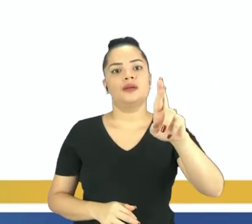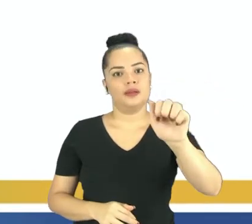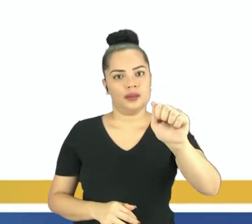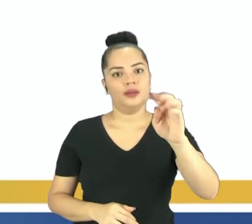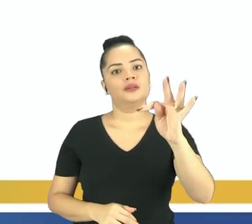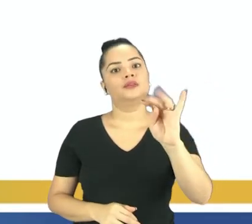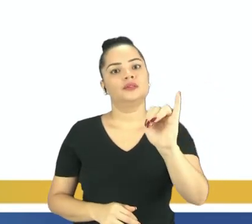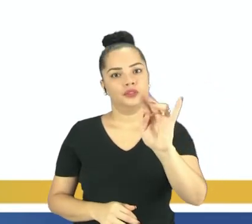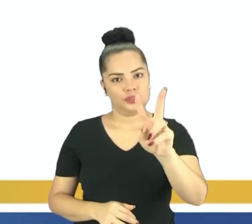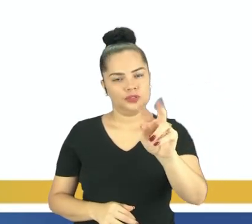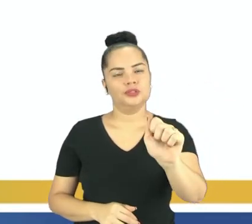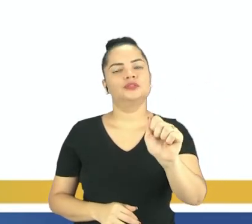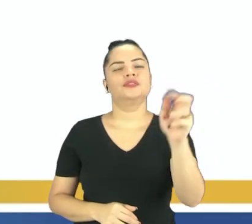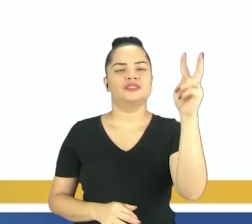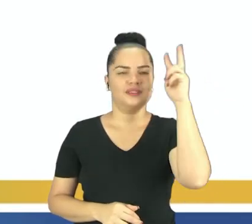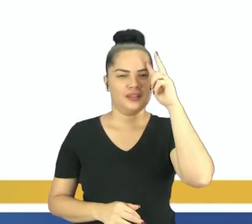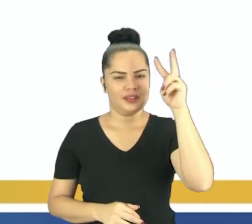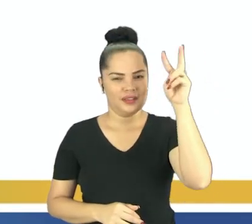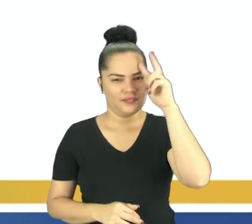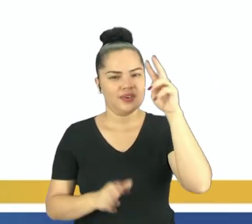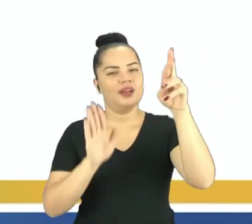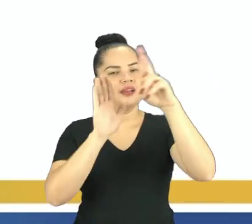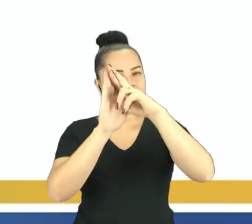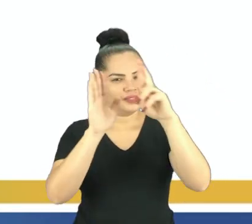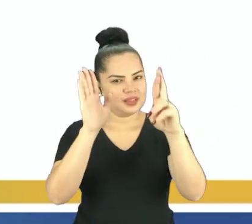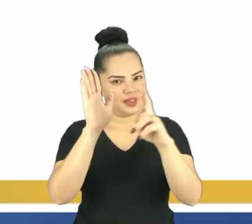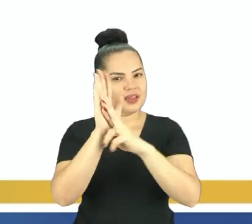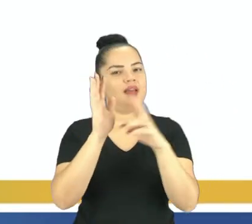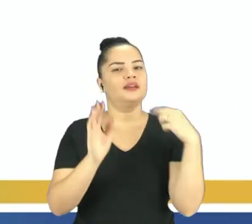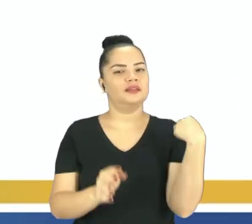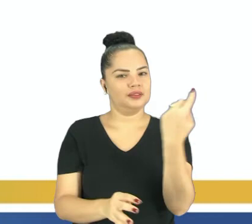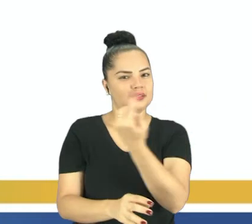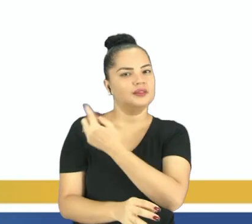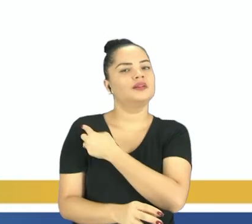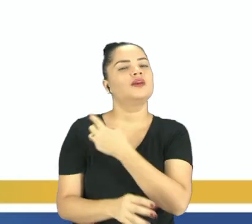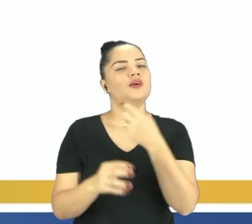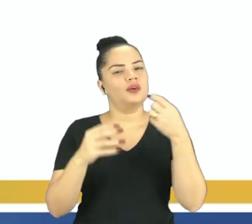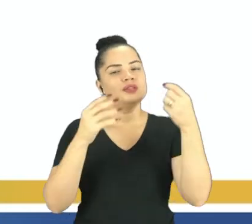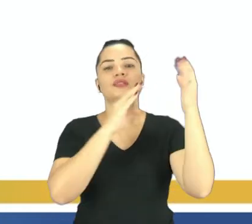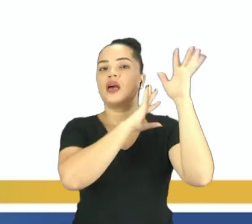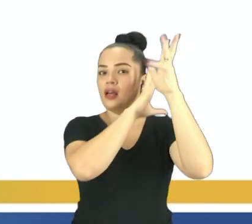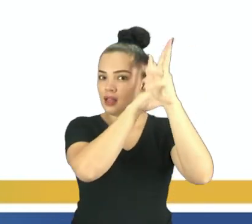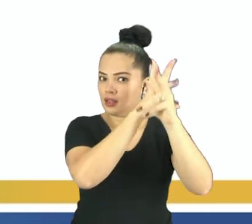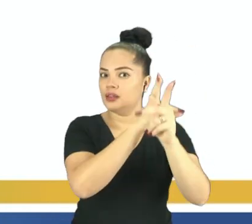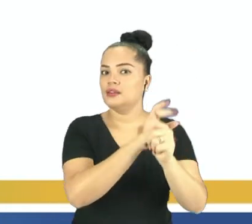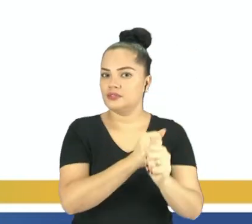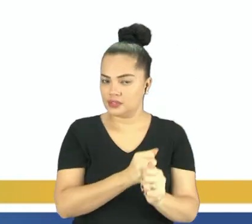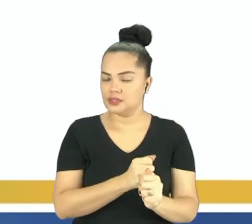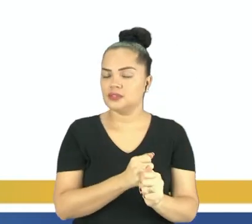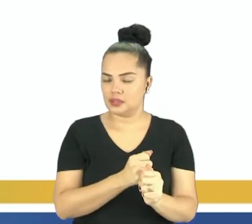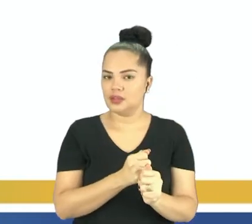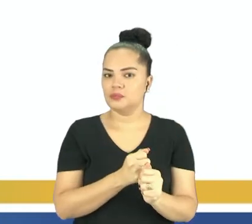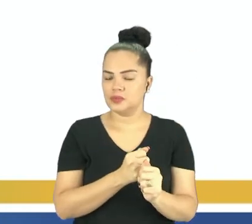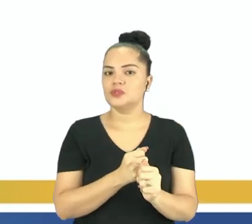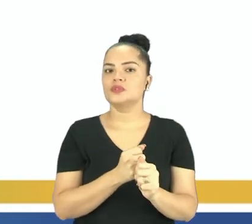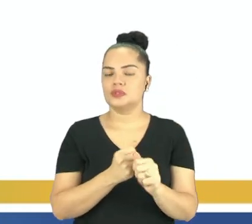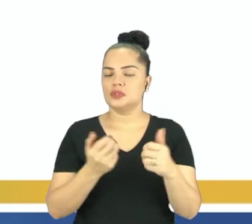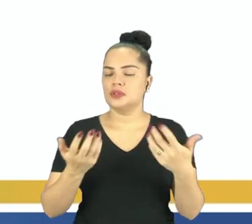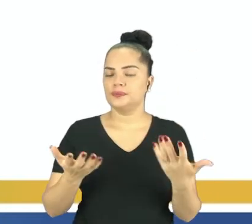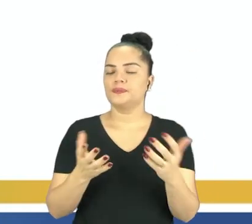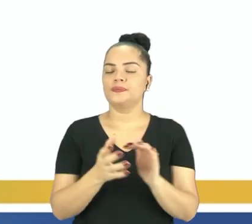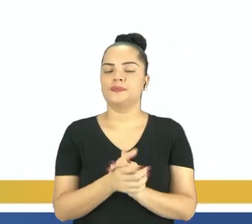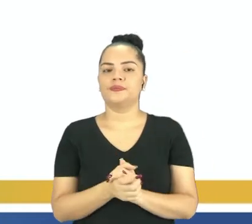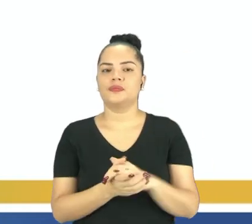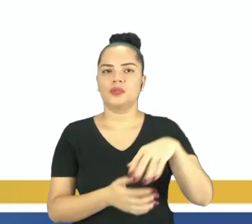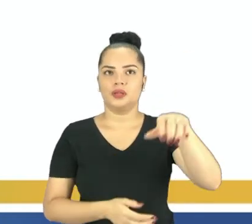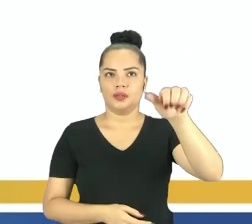atividade, vocês vão precisar lembrar muito bem das regrinhas que nós acabamos de ver, né? Relembramos, na verdade, sobre o imperativo. Então, na letra